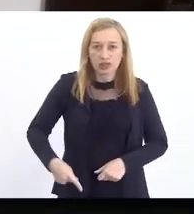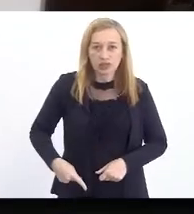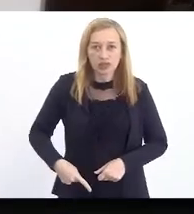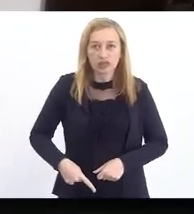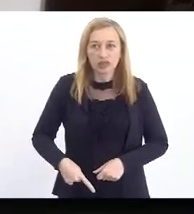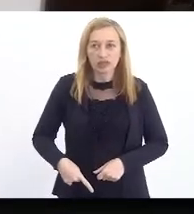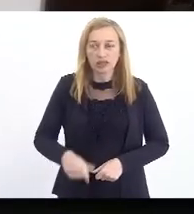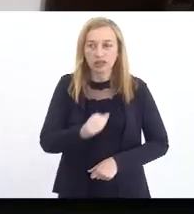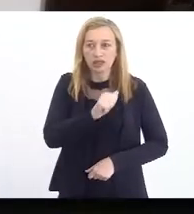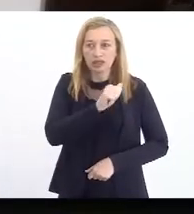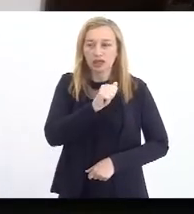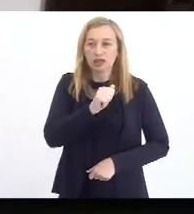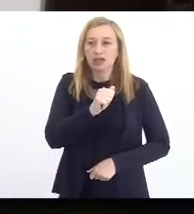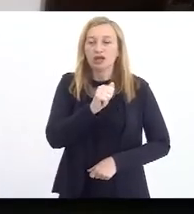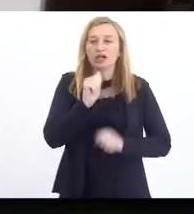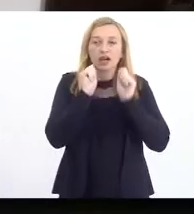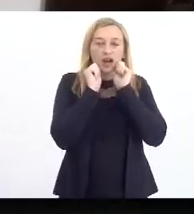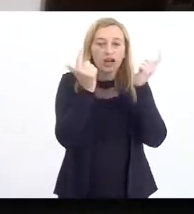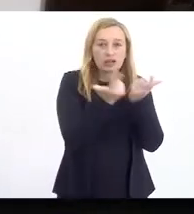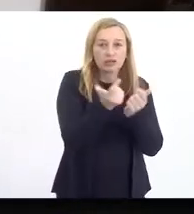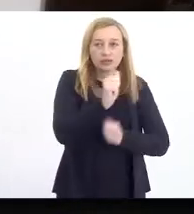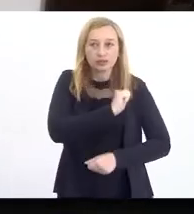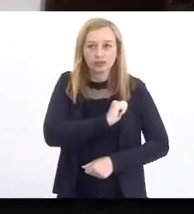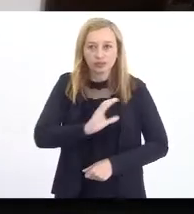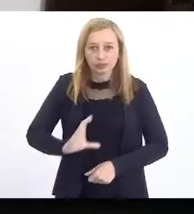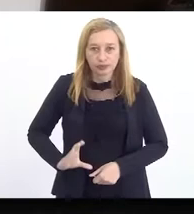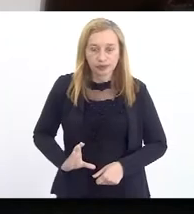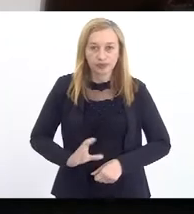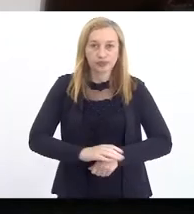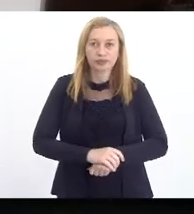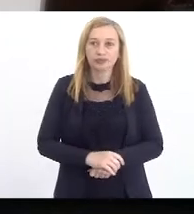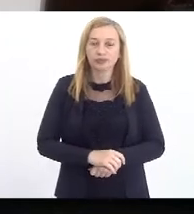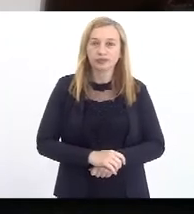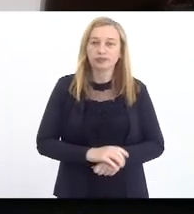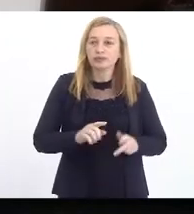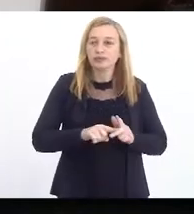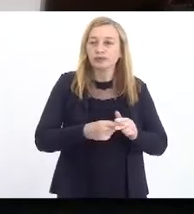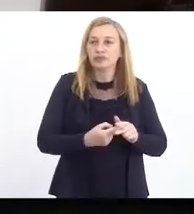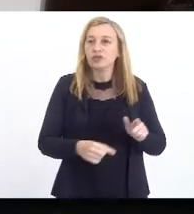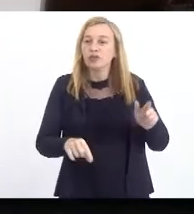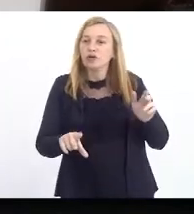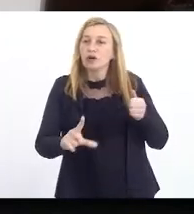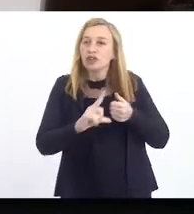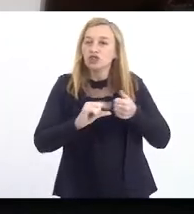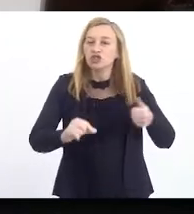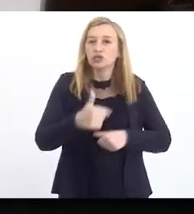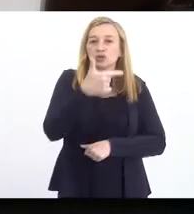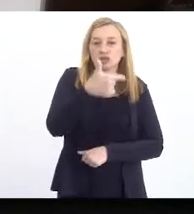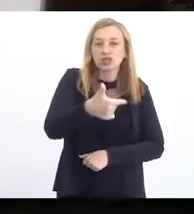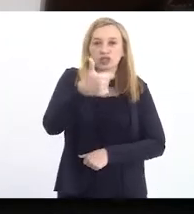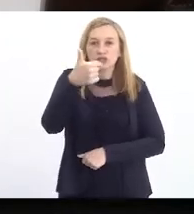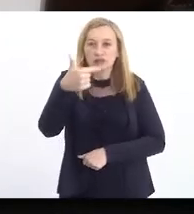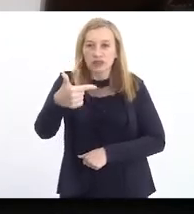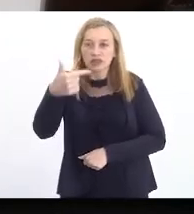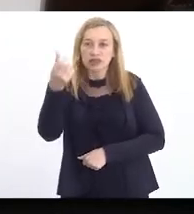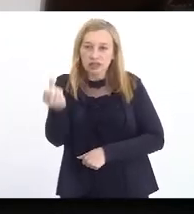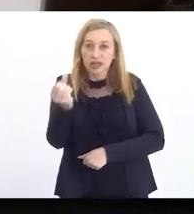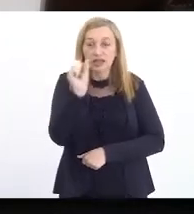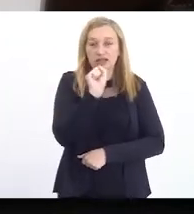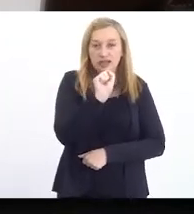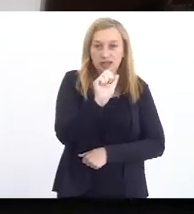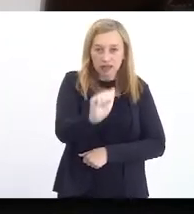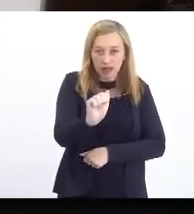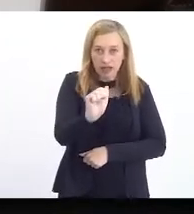Alerj, André Siciliano, que regulamenta o artigo 226-A